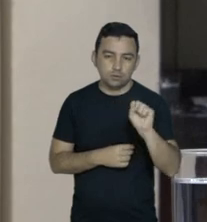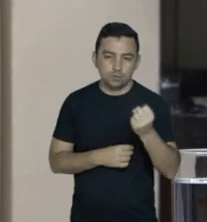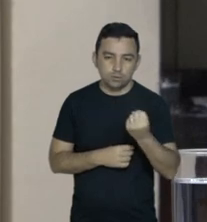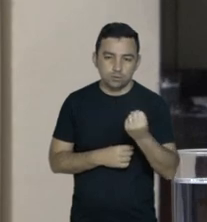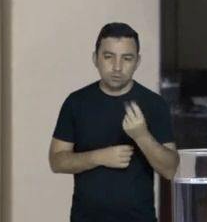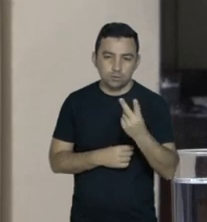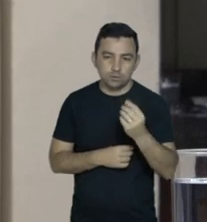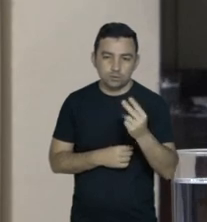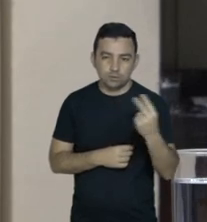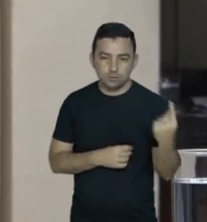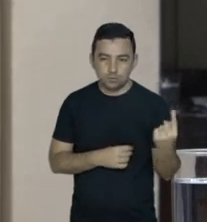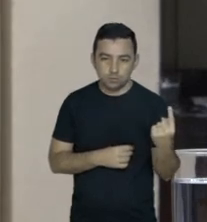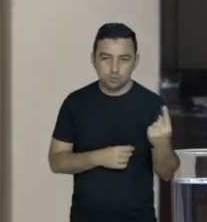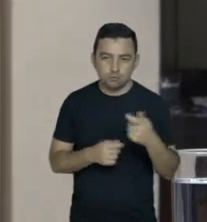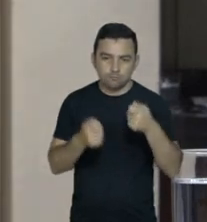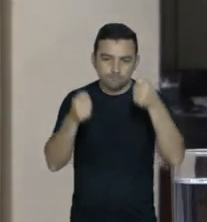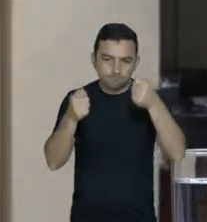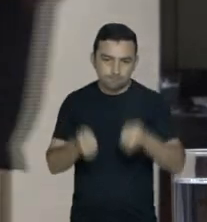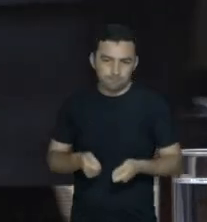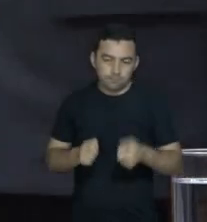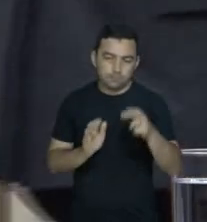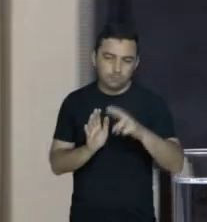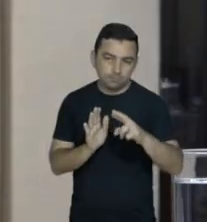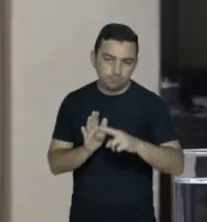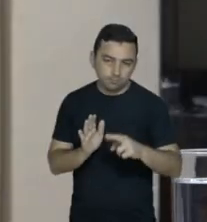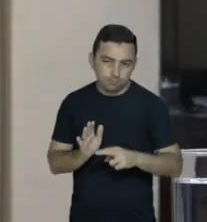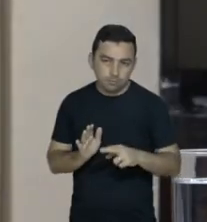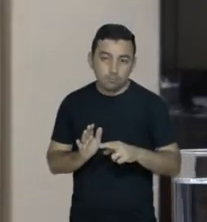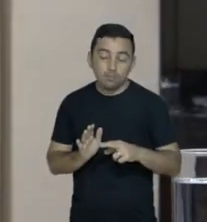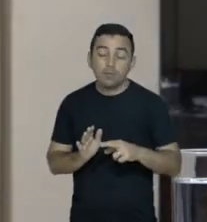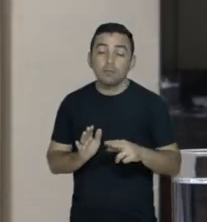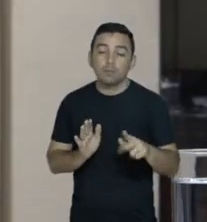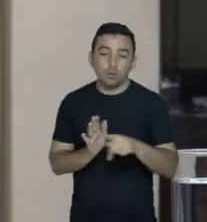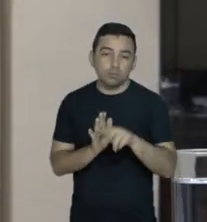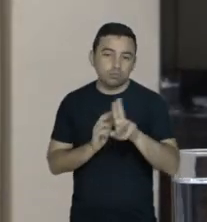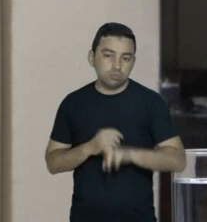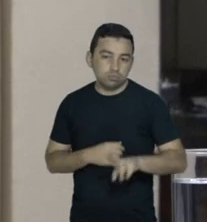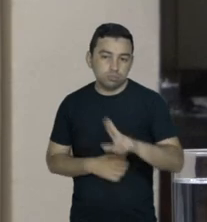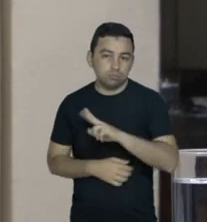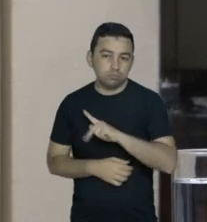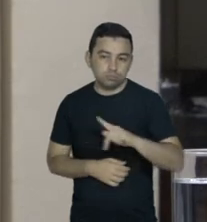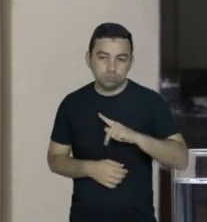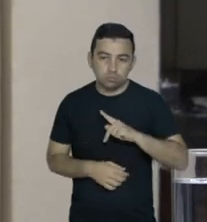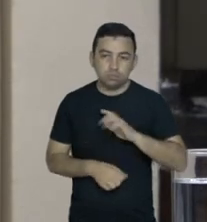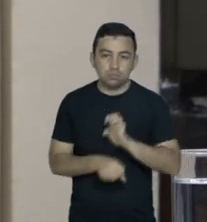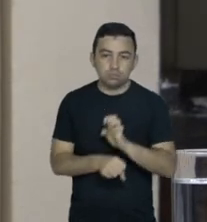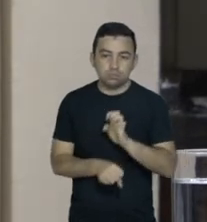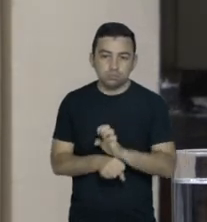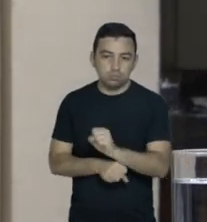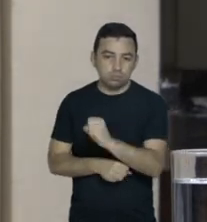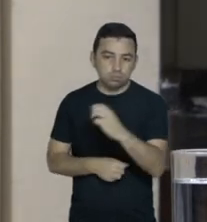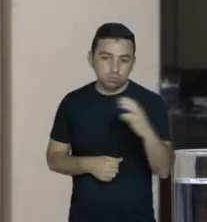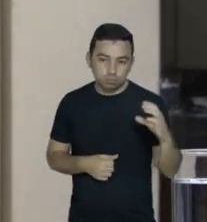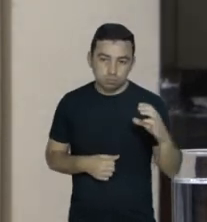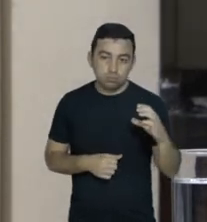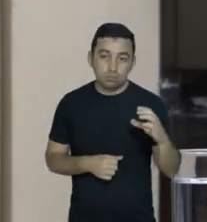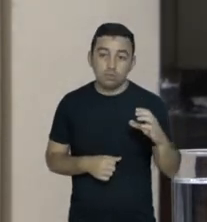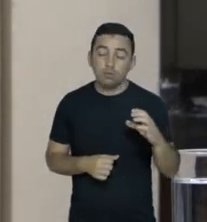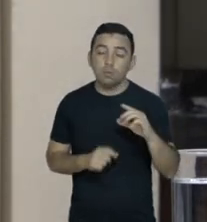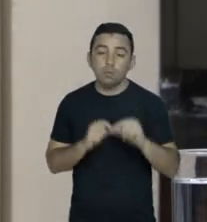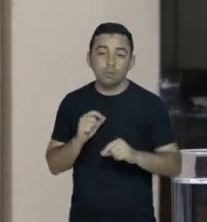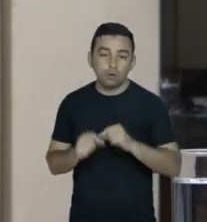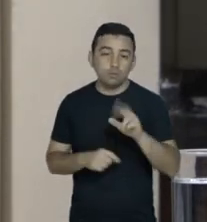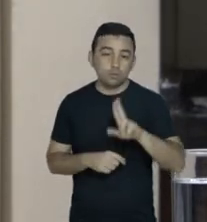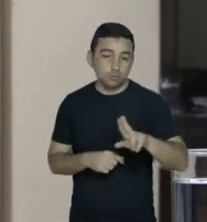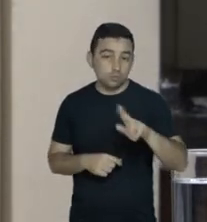que consolida os atos normativos que concede o título de utilidade pública estadual no âmbito do Estado de Santa Catarina para o fim de declarar de utilidade